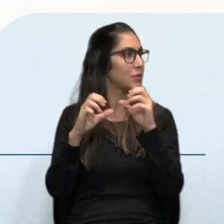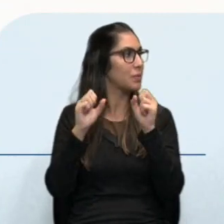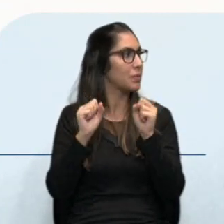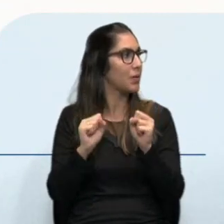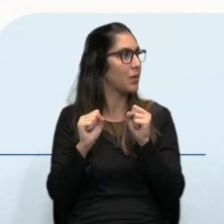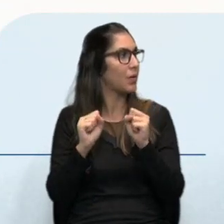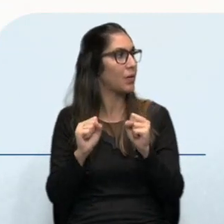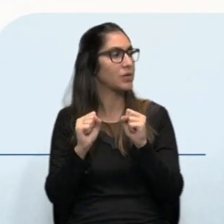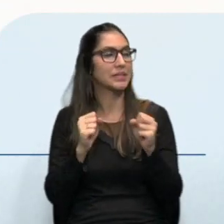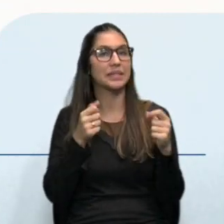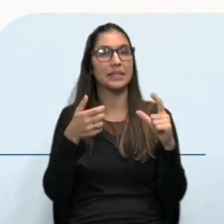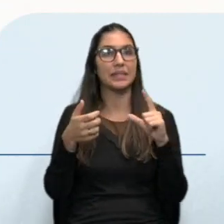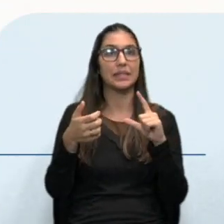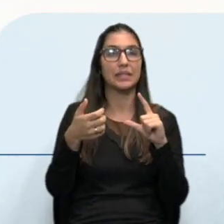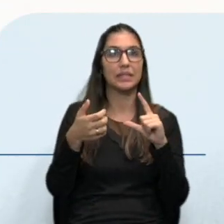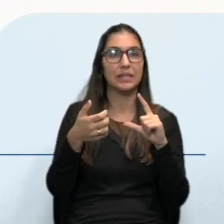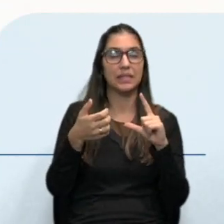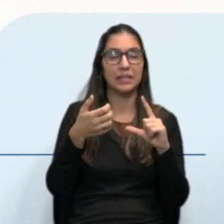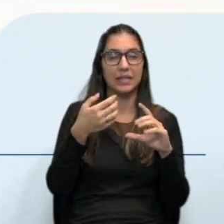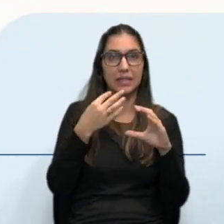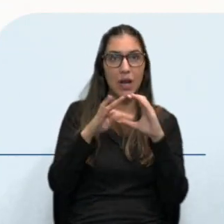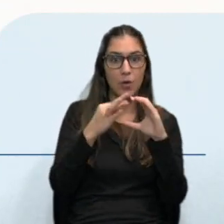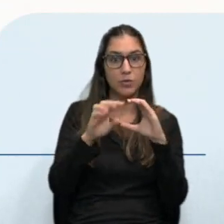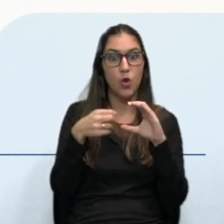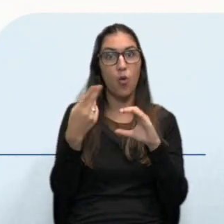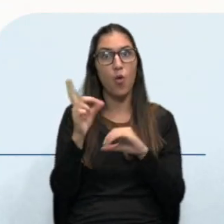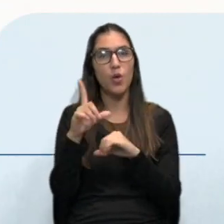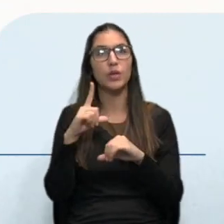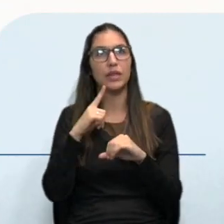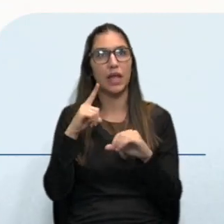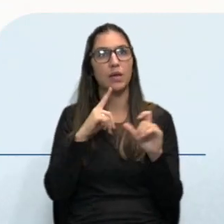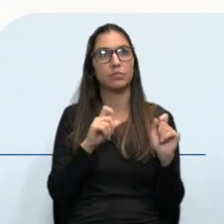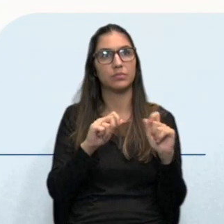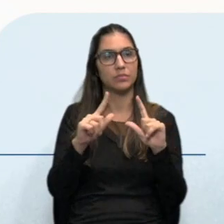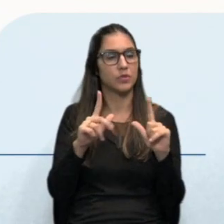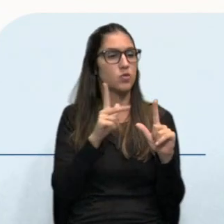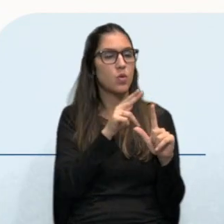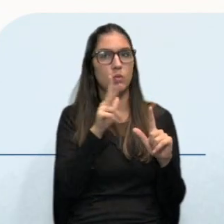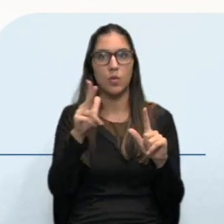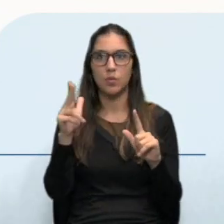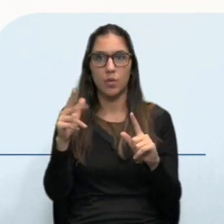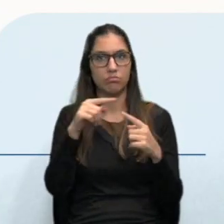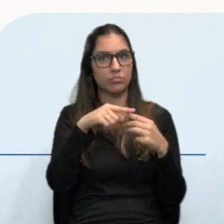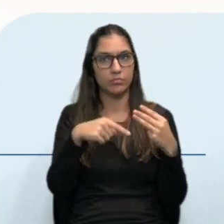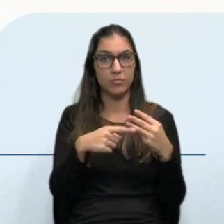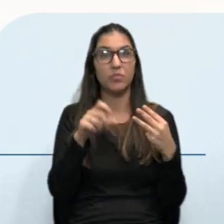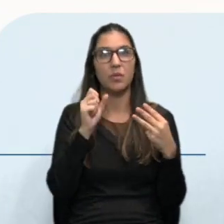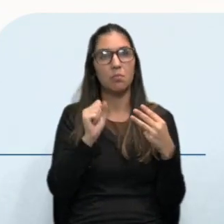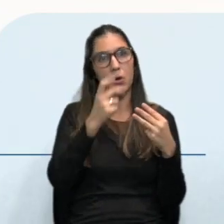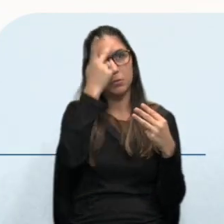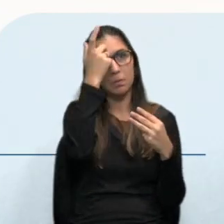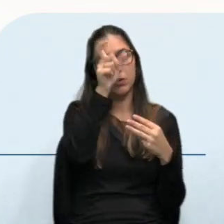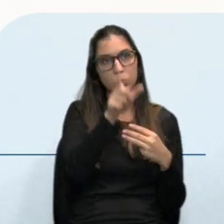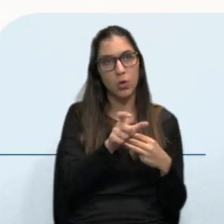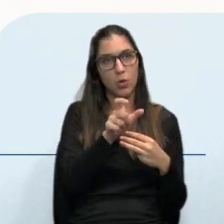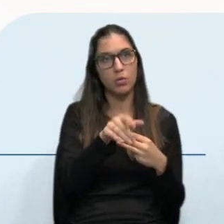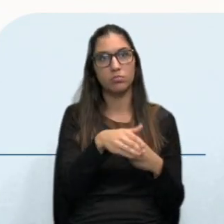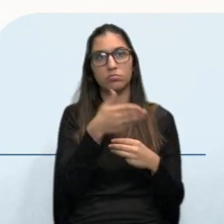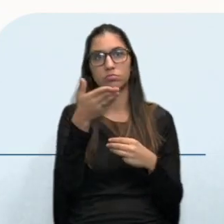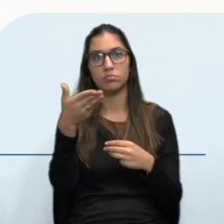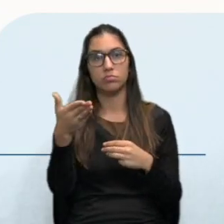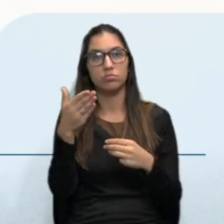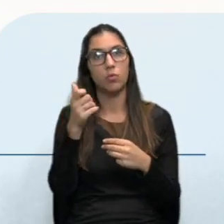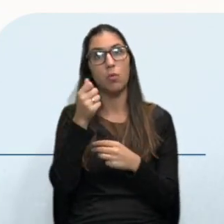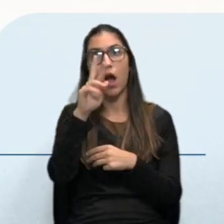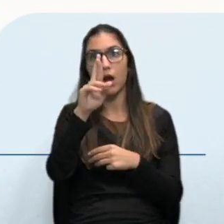ela telecomunicação ou não, ela possui transmissor, canal e receptor. Esse transmissor pode ser uma pessoa, o canal pode ser